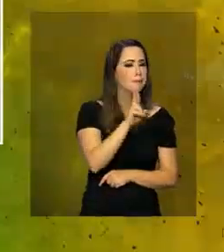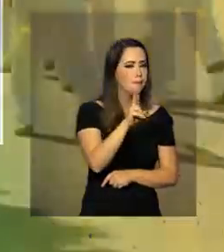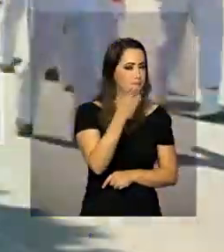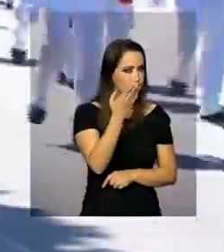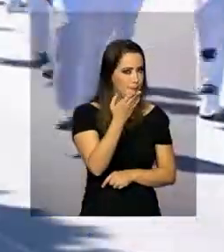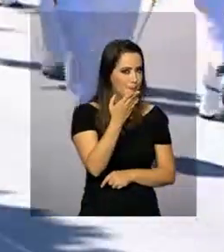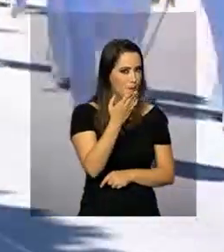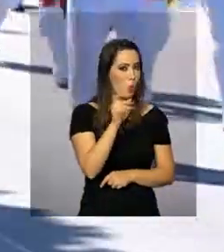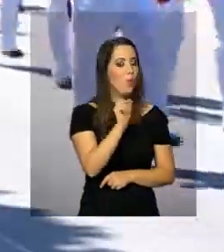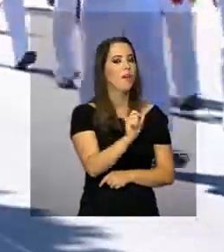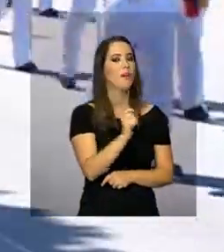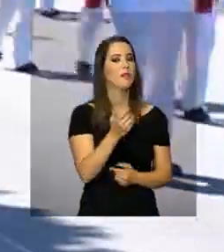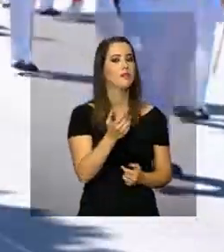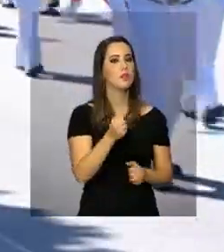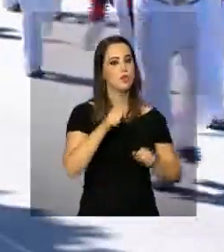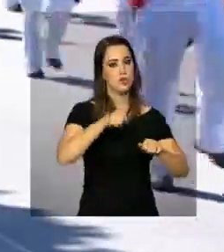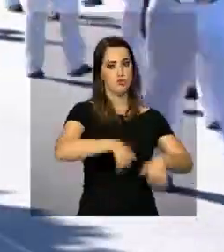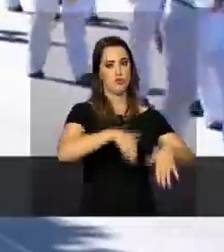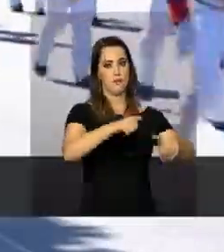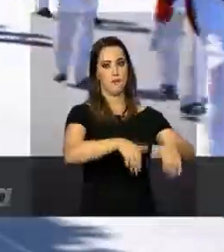o desfile a pé